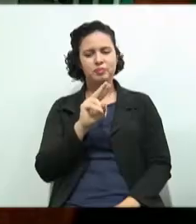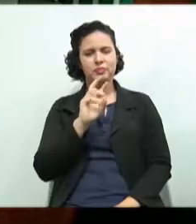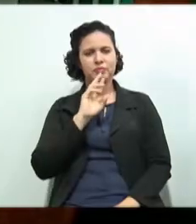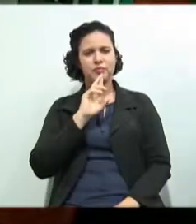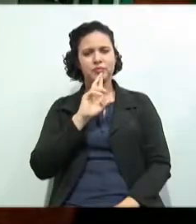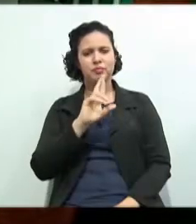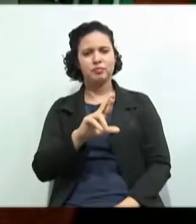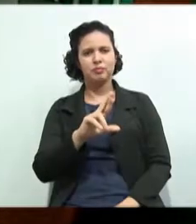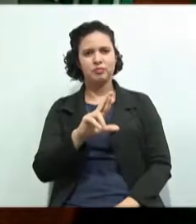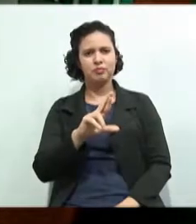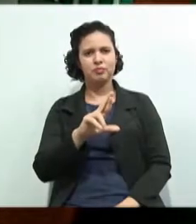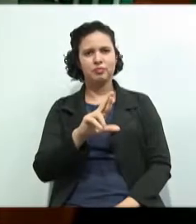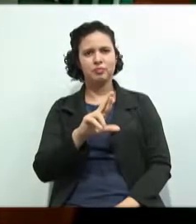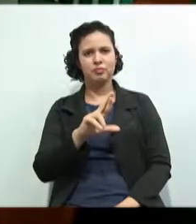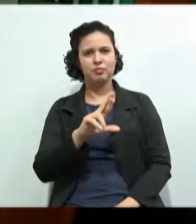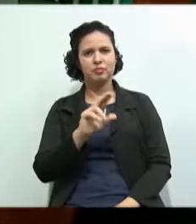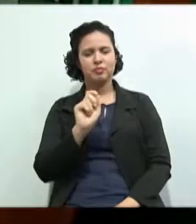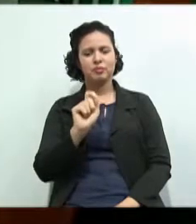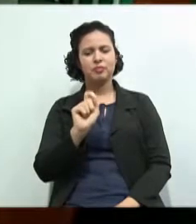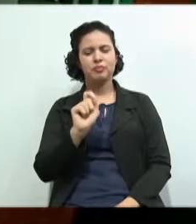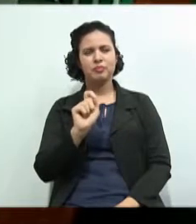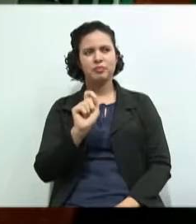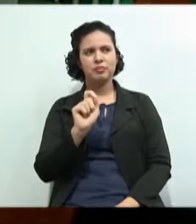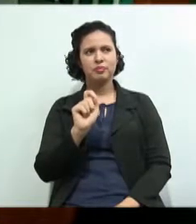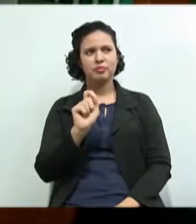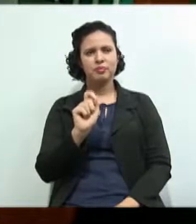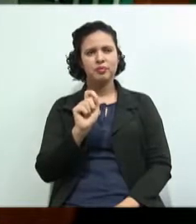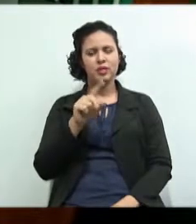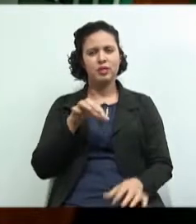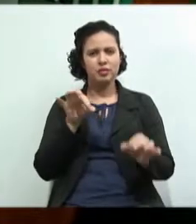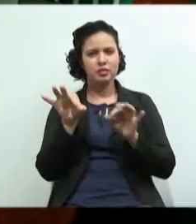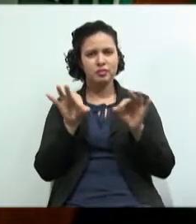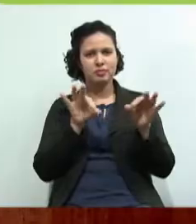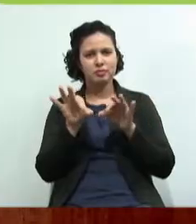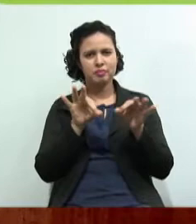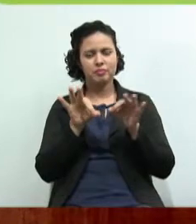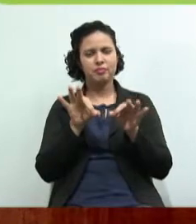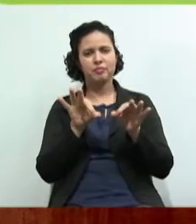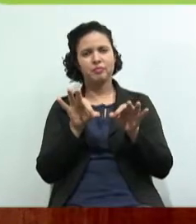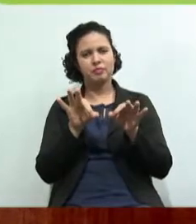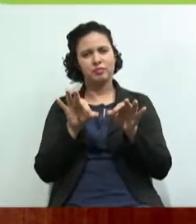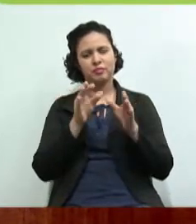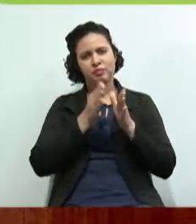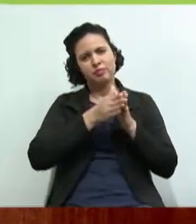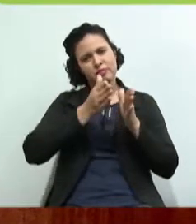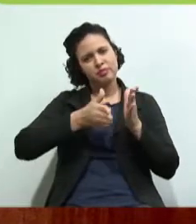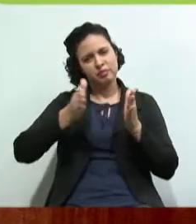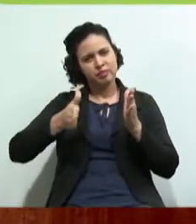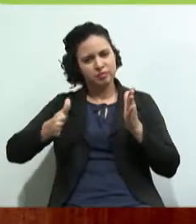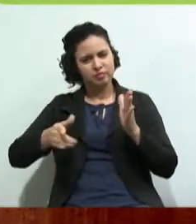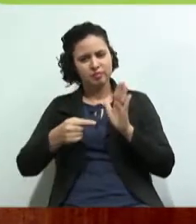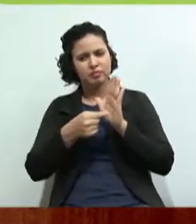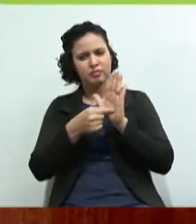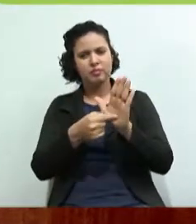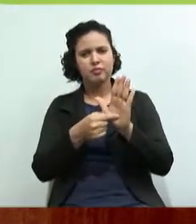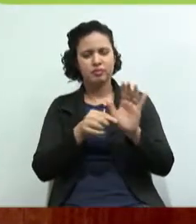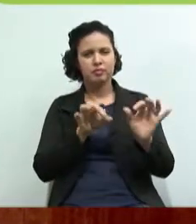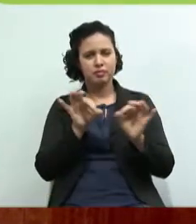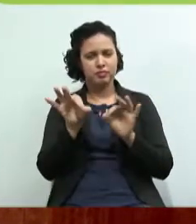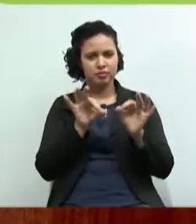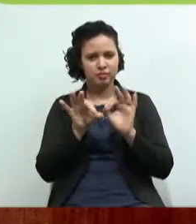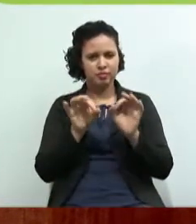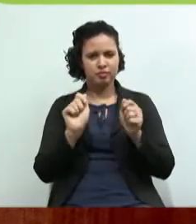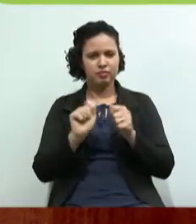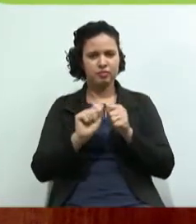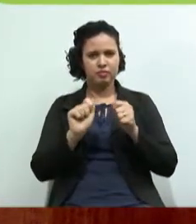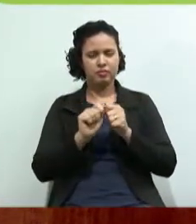professor? Então, a primeira pergunta: organizar é planejar algo que irá fazer, estabelecer uma ordem de